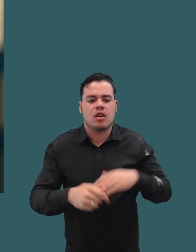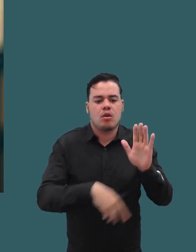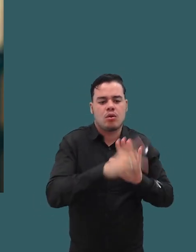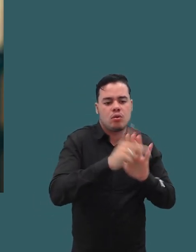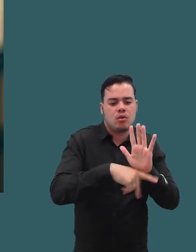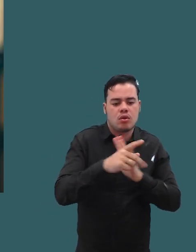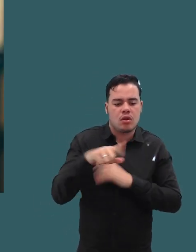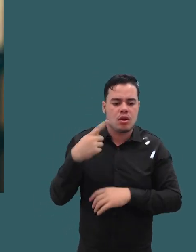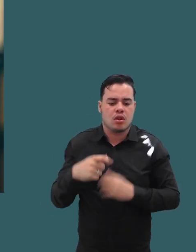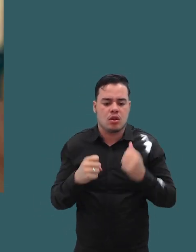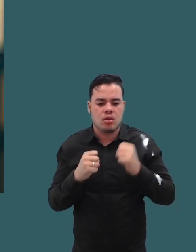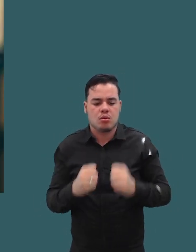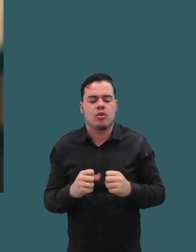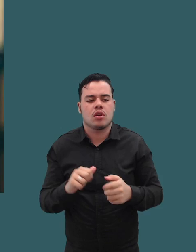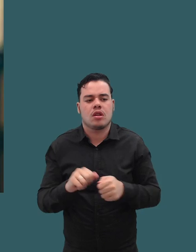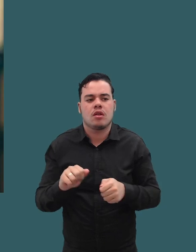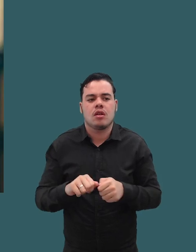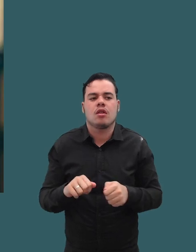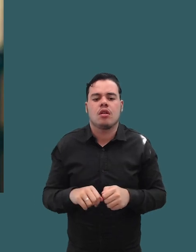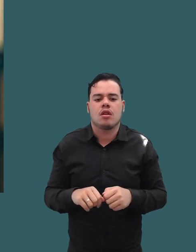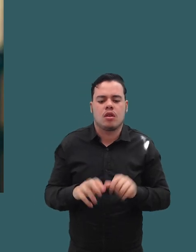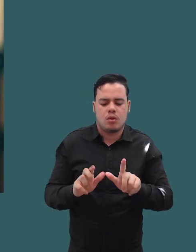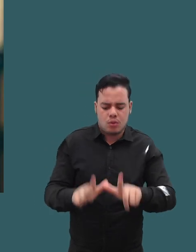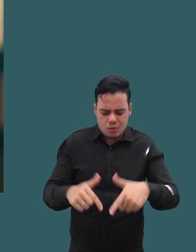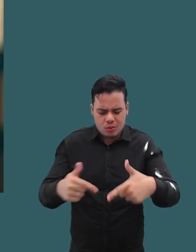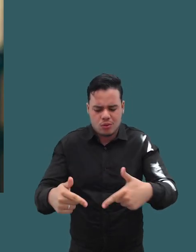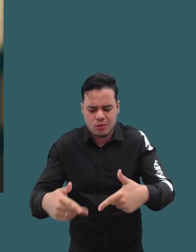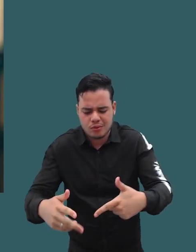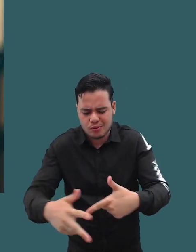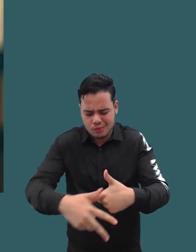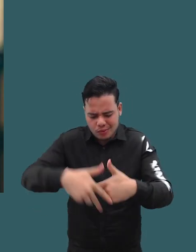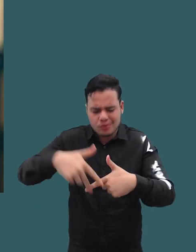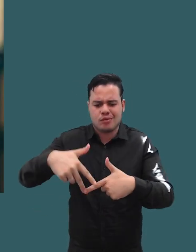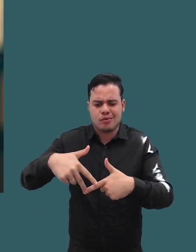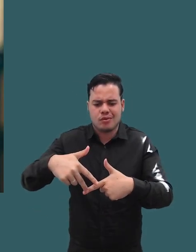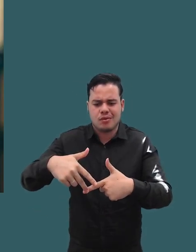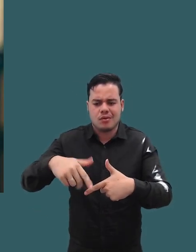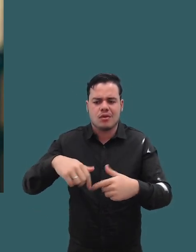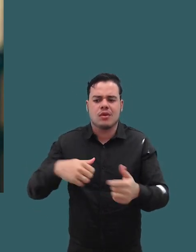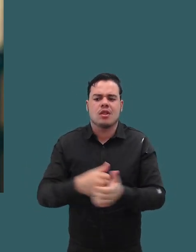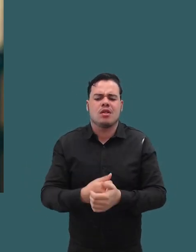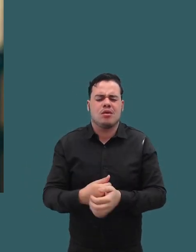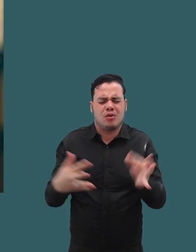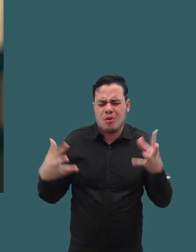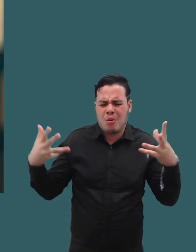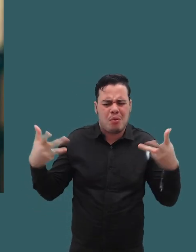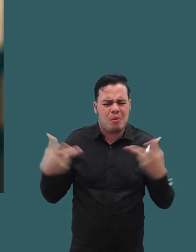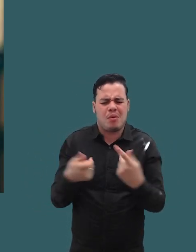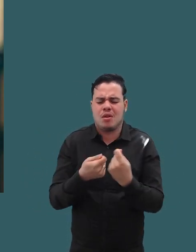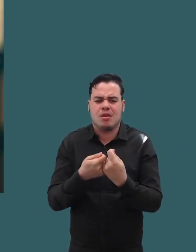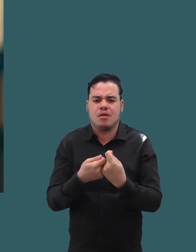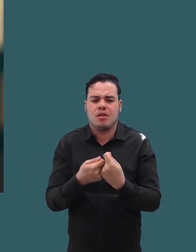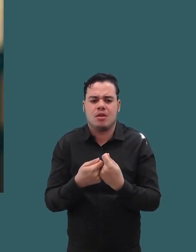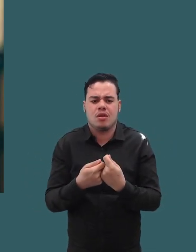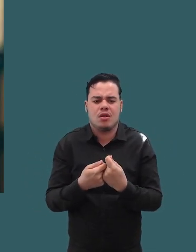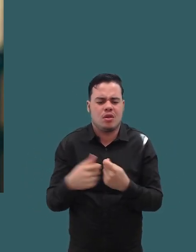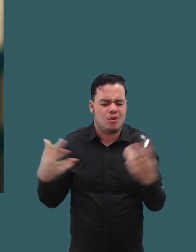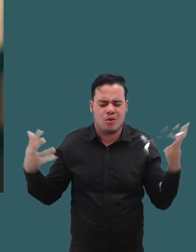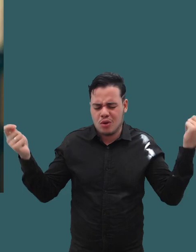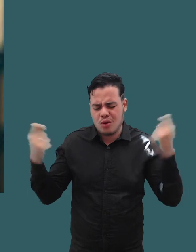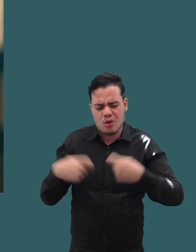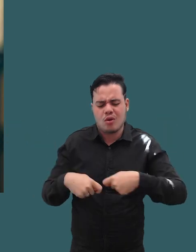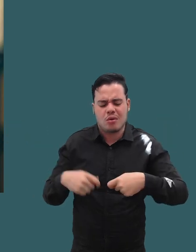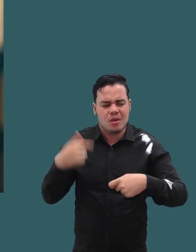que a gente possa trazer para a linha de frente essa massa formidável de competência